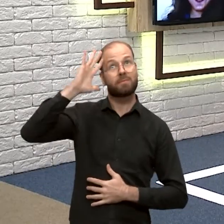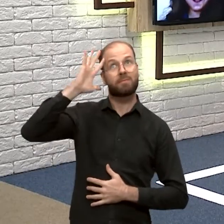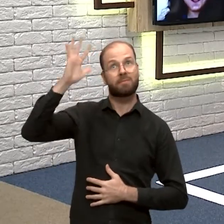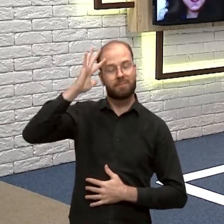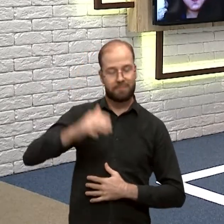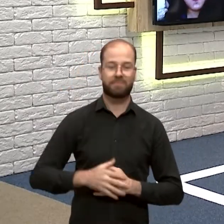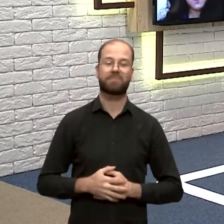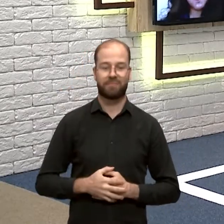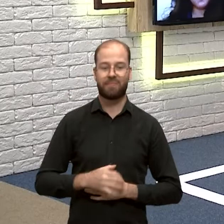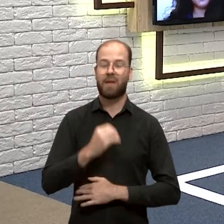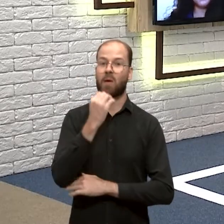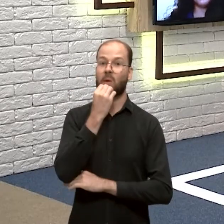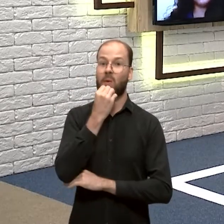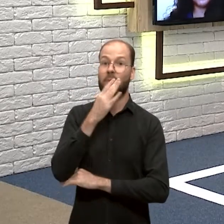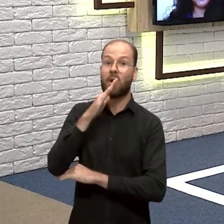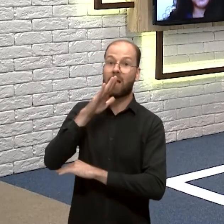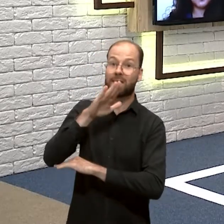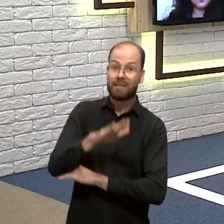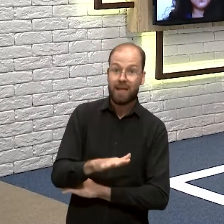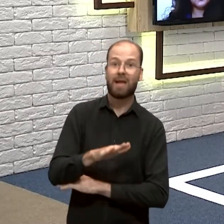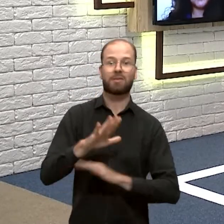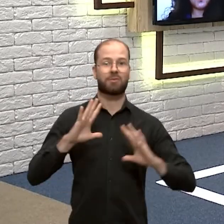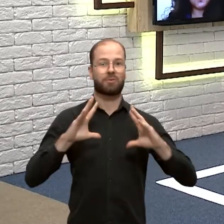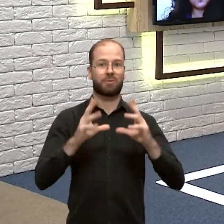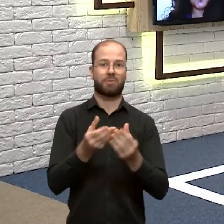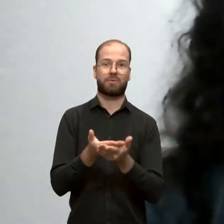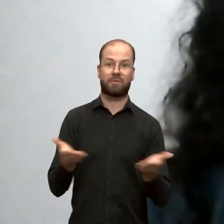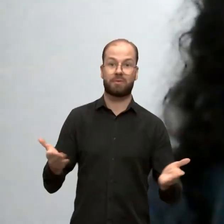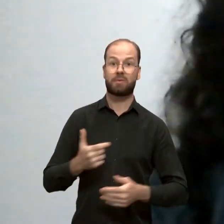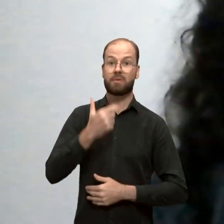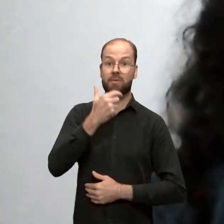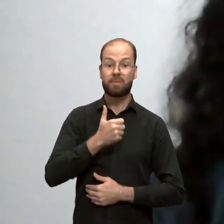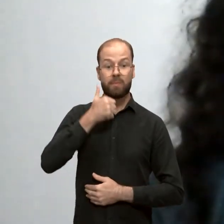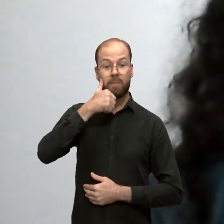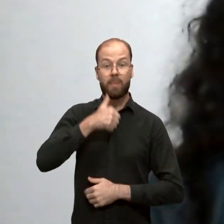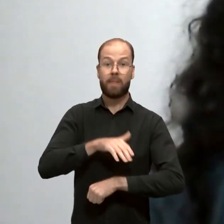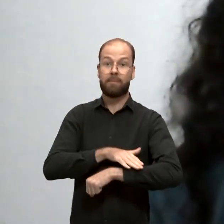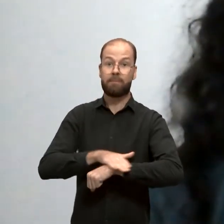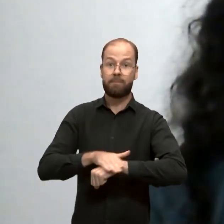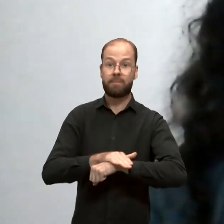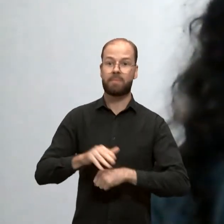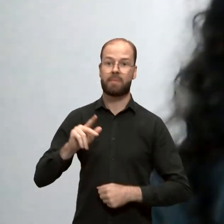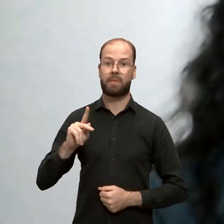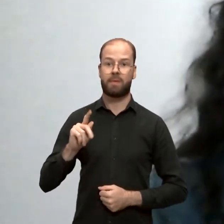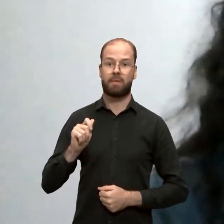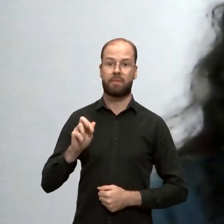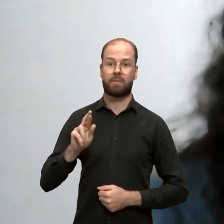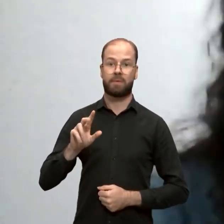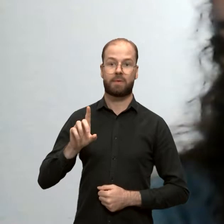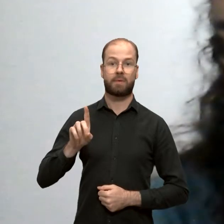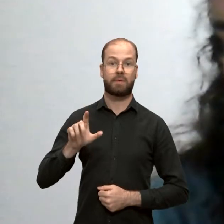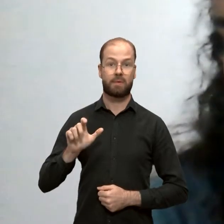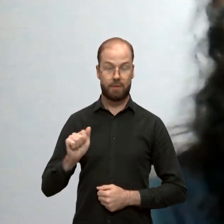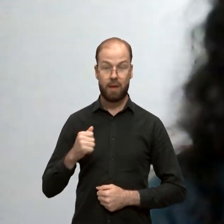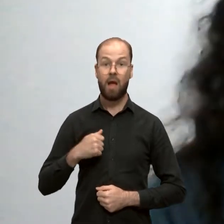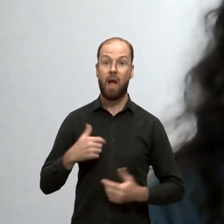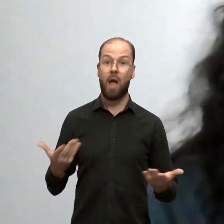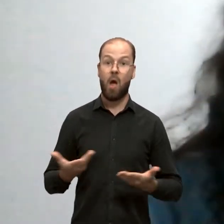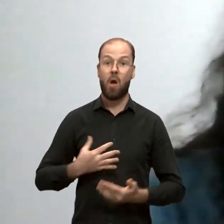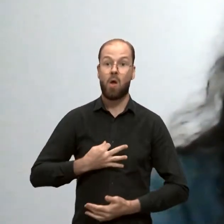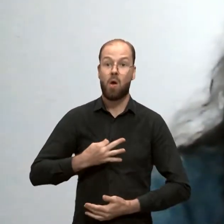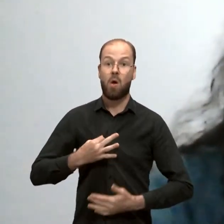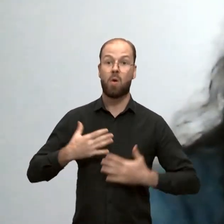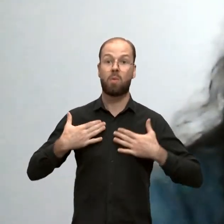todo mundo. Eu sou uma mulher de pele parda, estou vestindo uma blusa